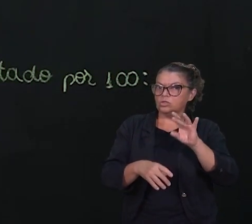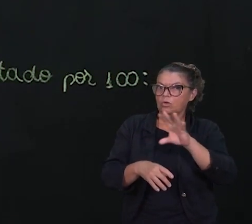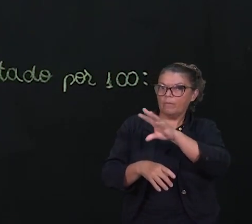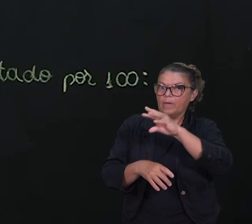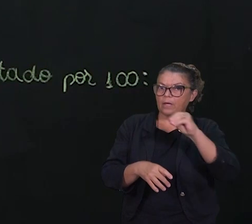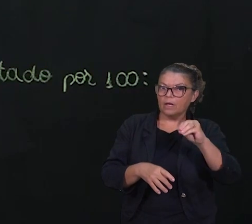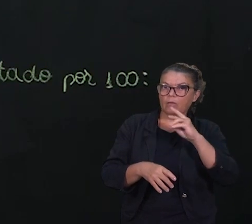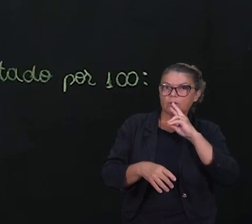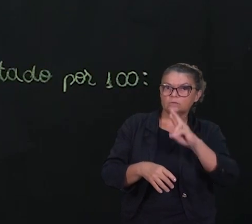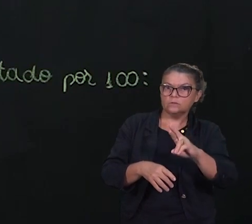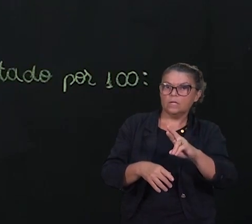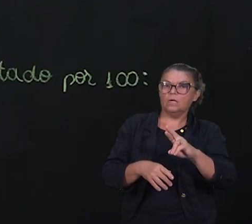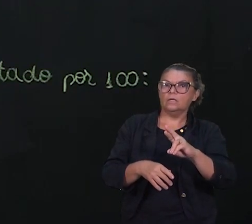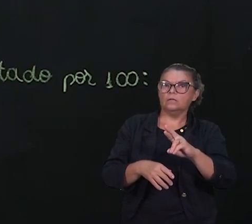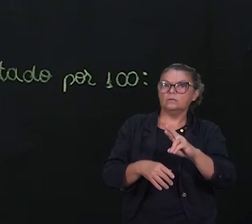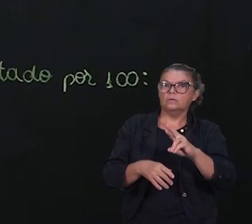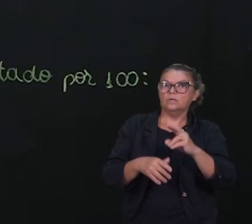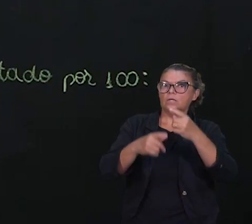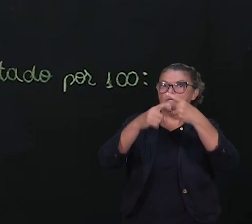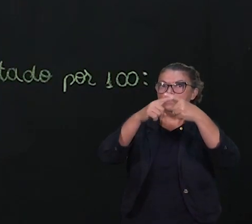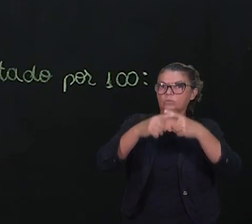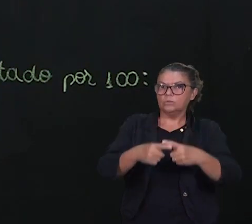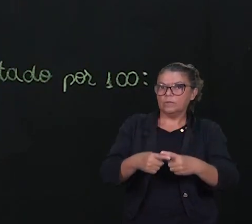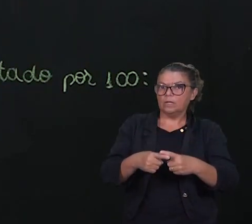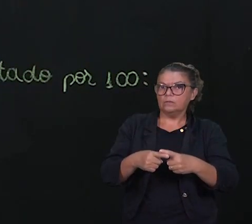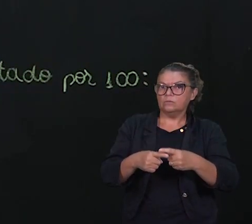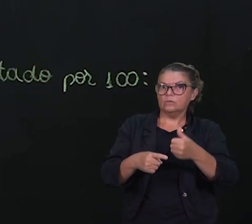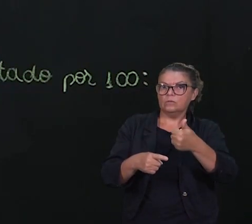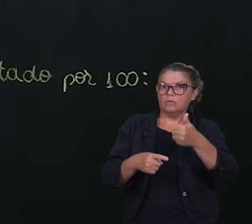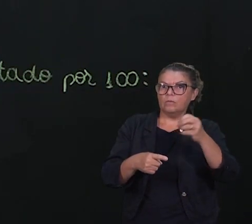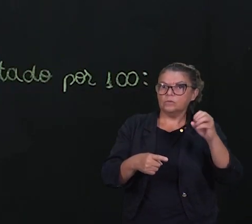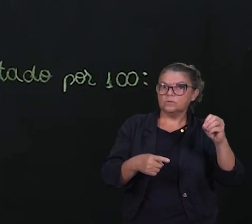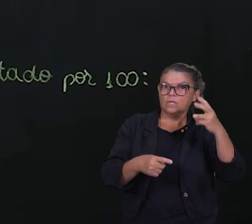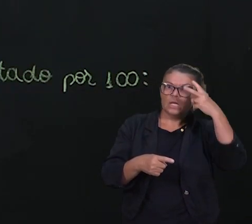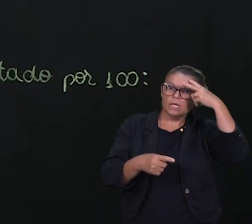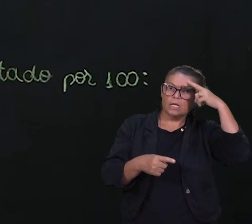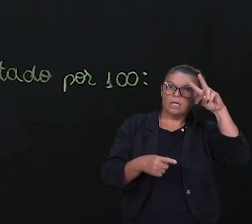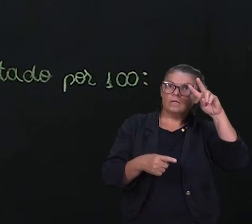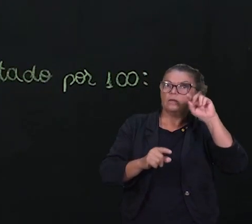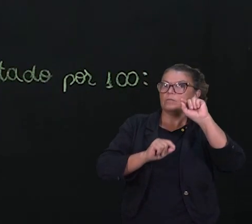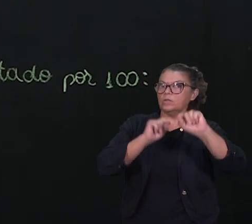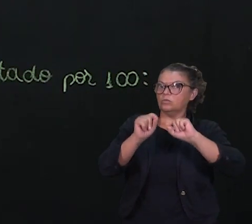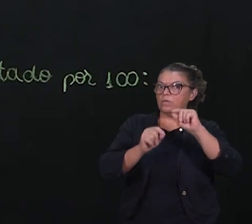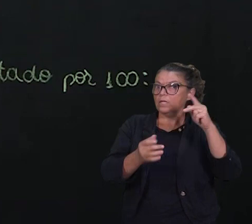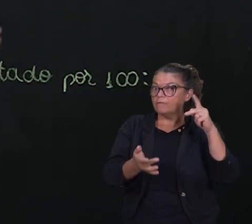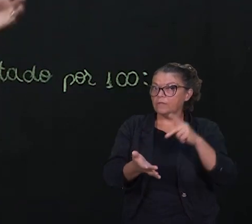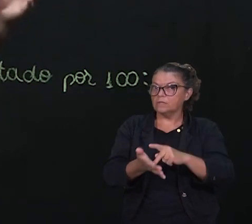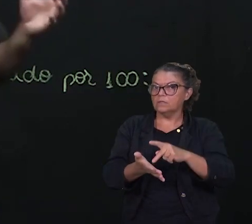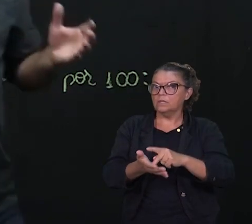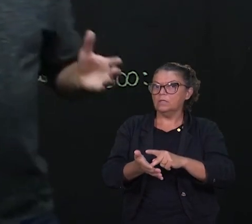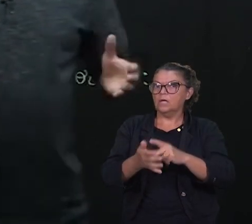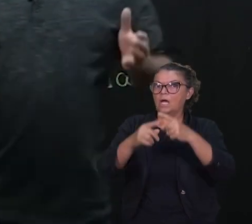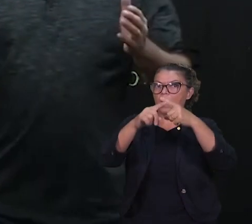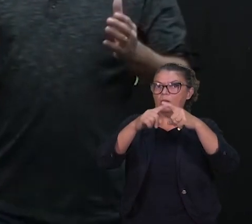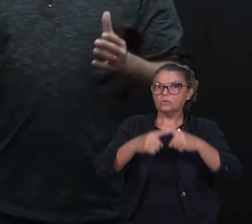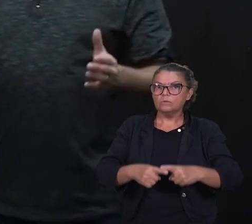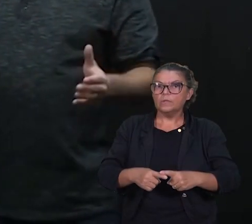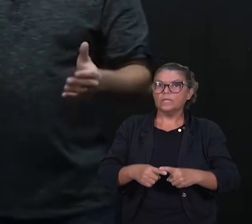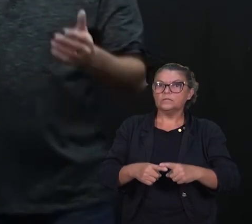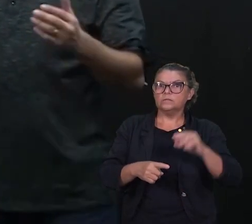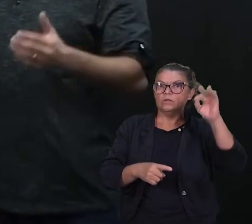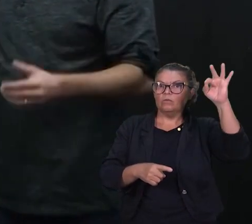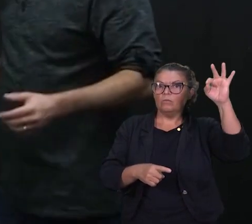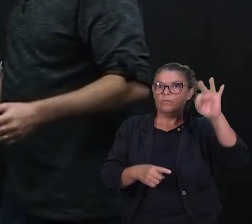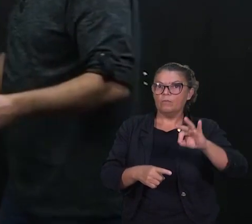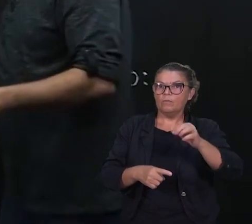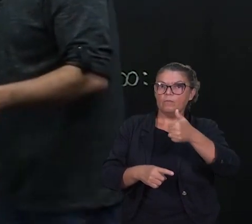esse resultado e deveremos multiplicá-lo por 100. Lembrando que, na verdade, a multiplicação por